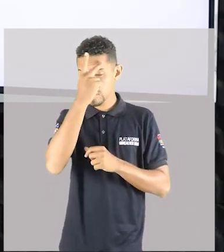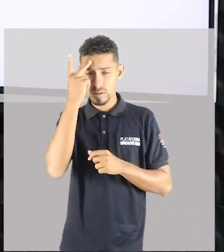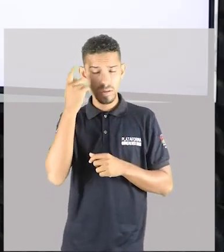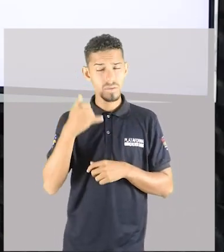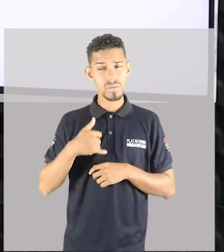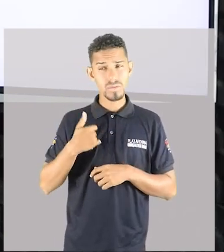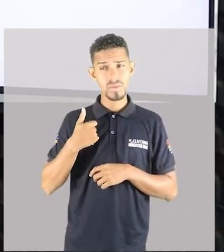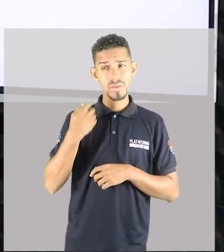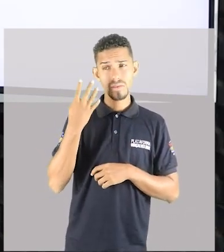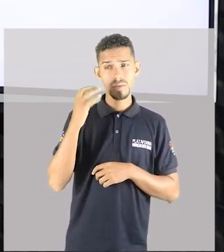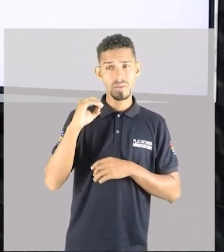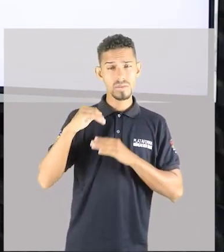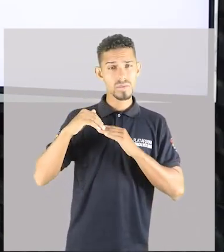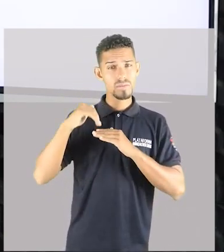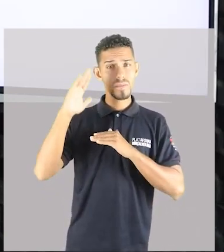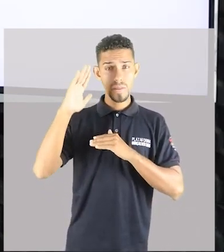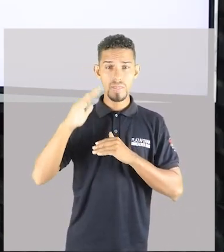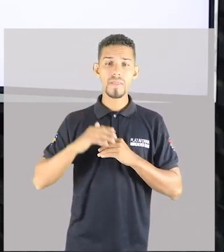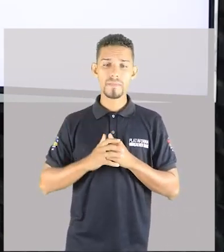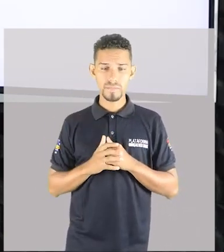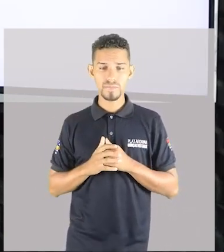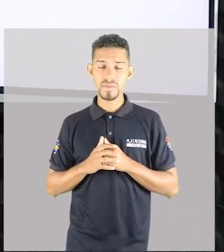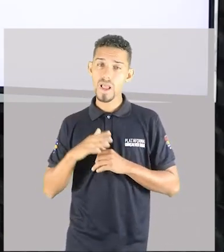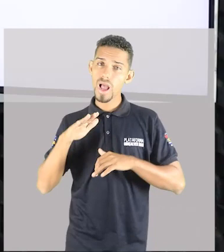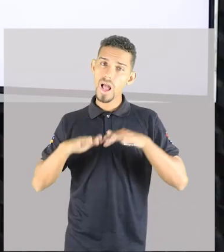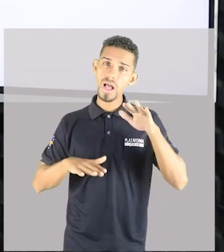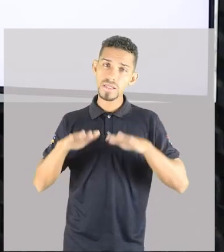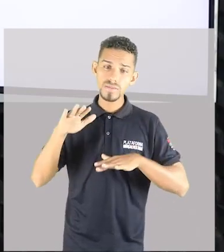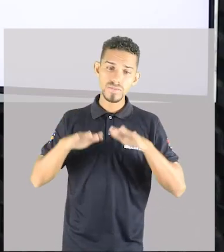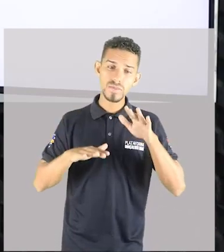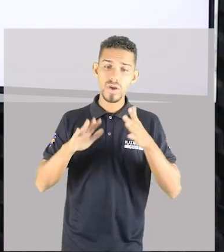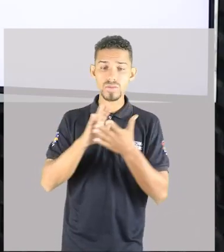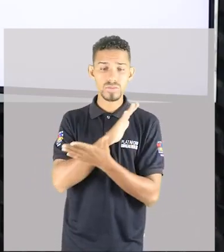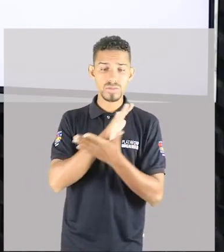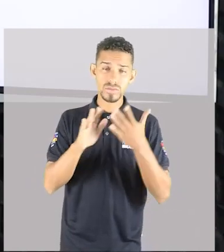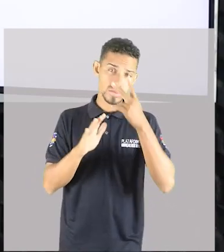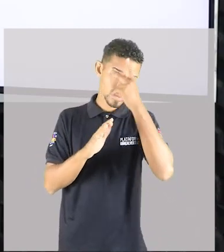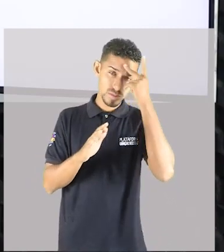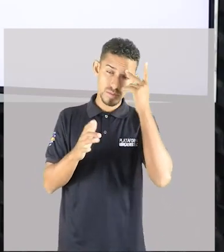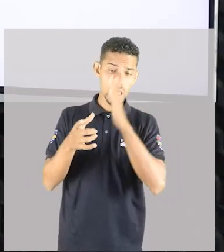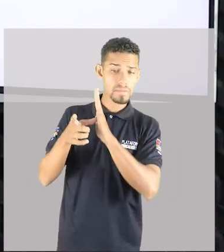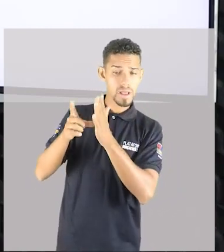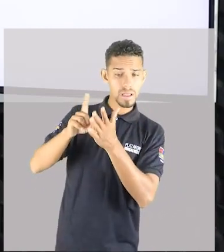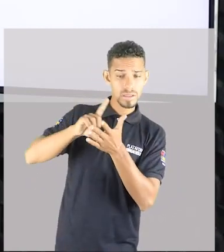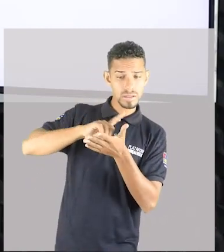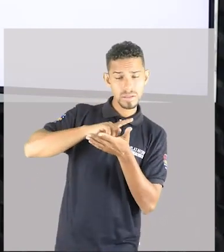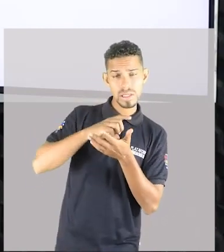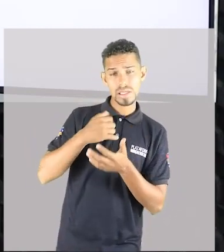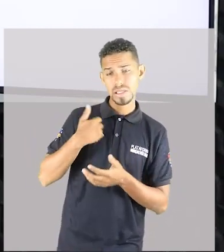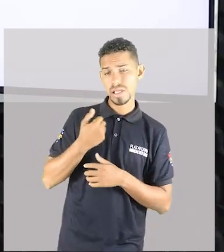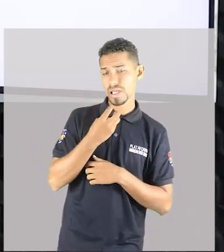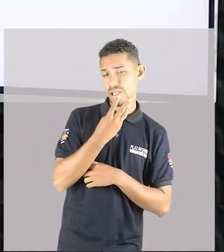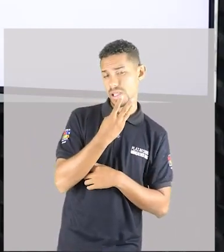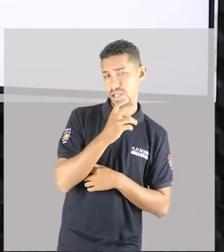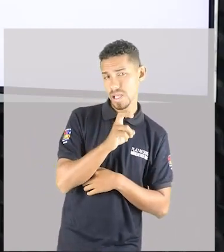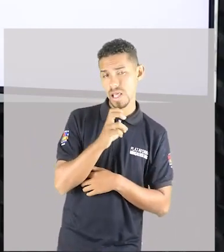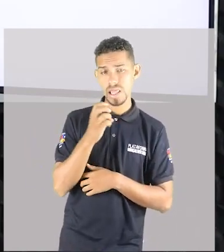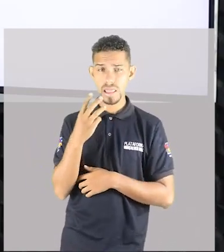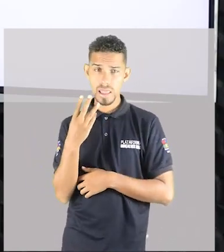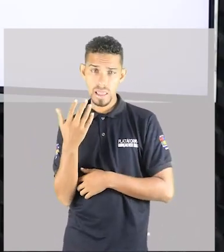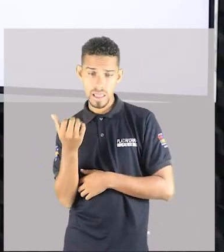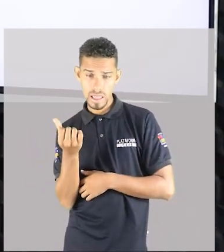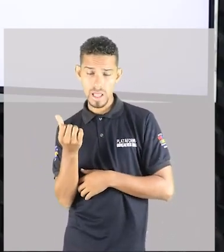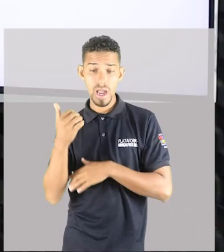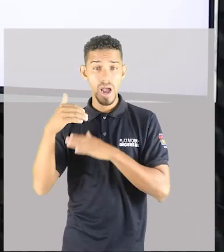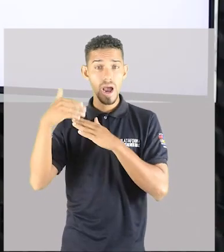com idade acima de 40 anos. Às vezes, em algumas pessoas de forma mais precoce, 35, 36, e em